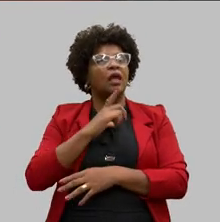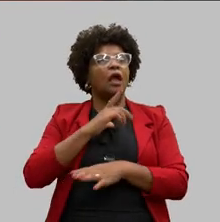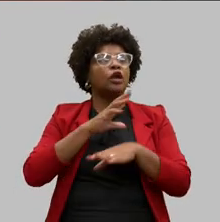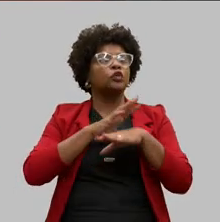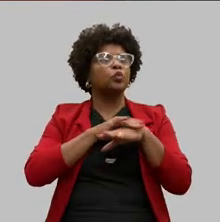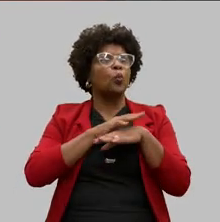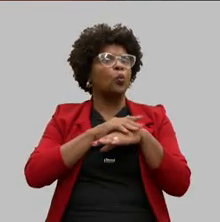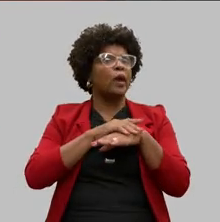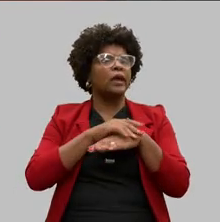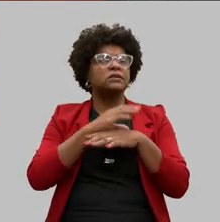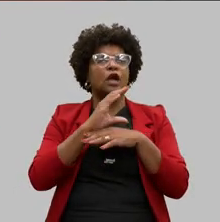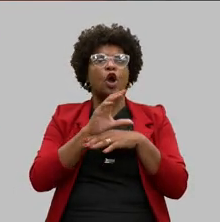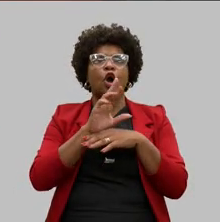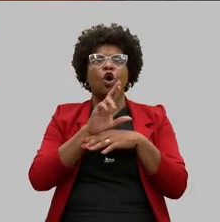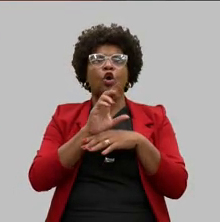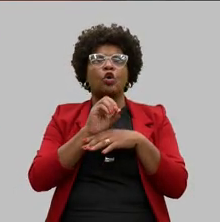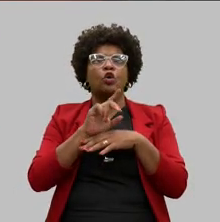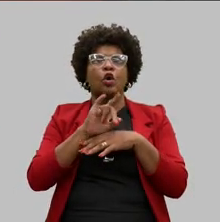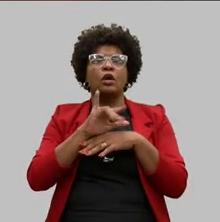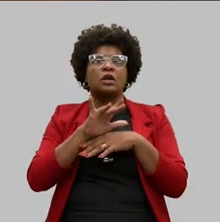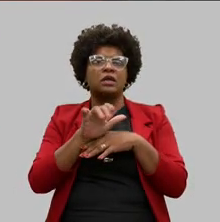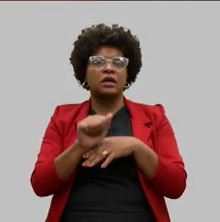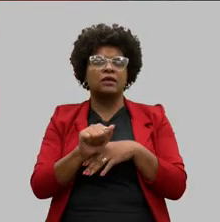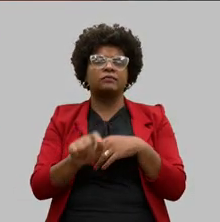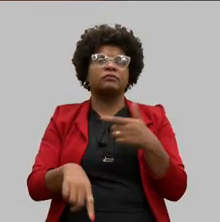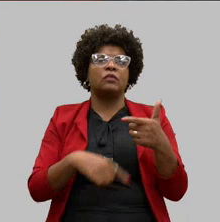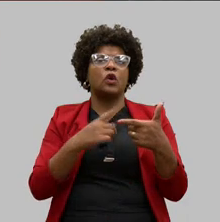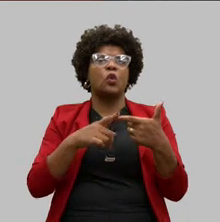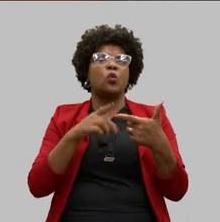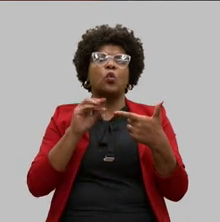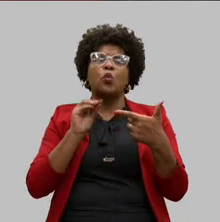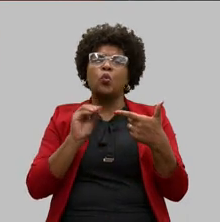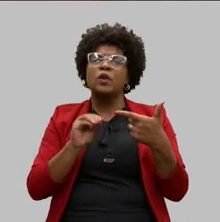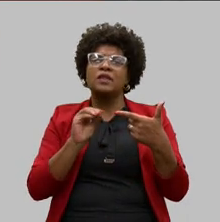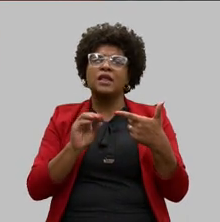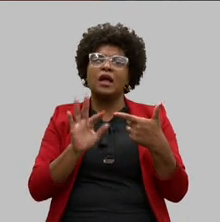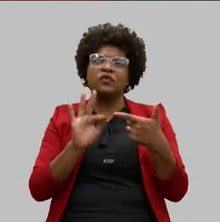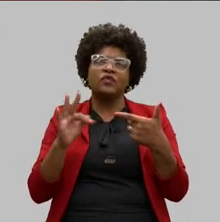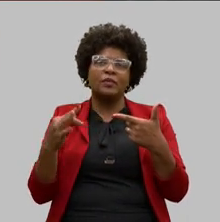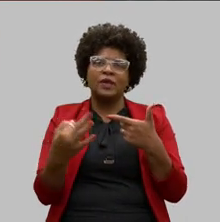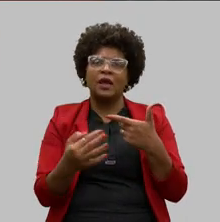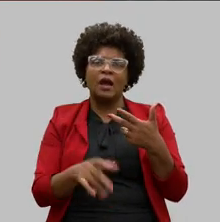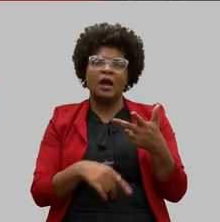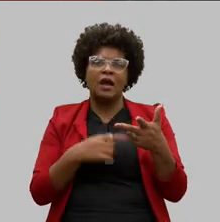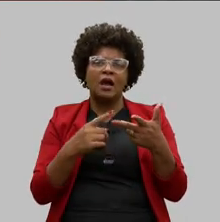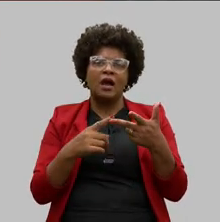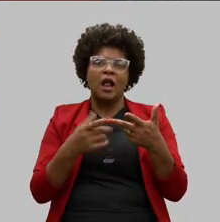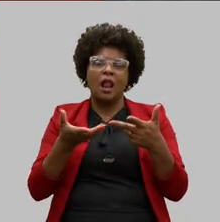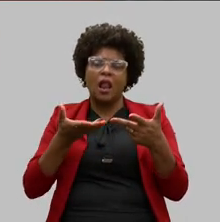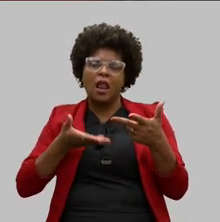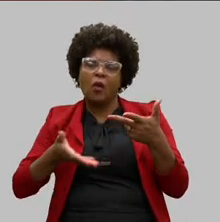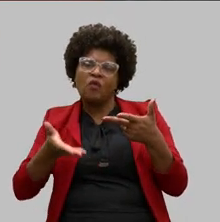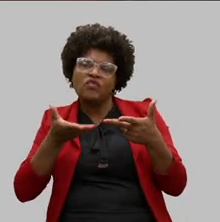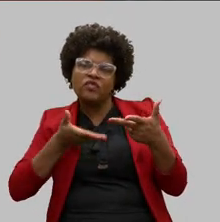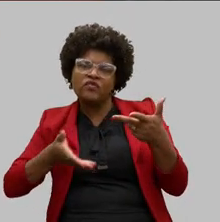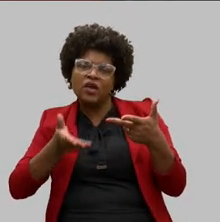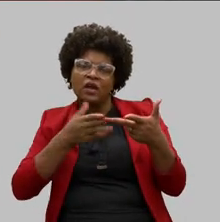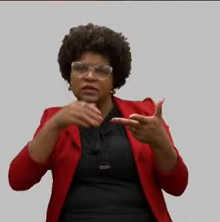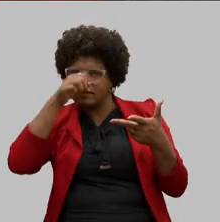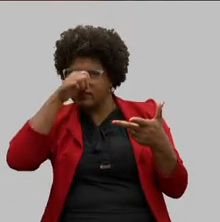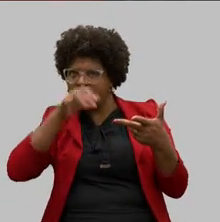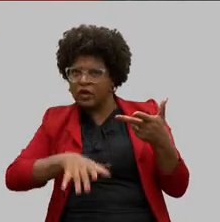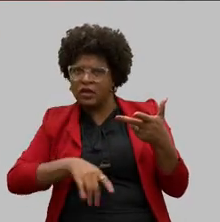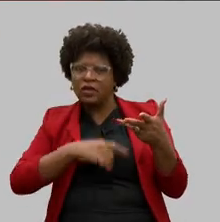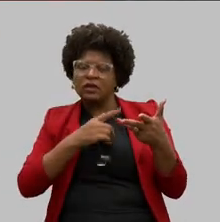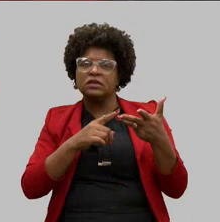no Cuidado familiar convivência em situações de violência pessoas idosas em situação de